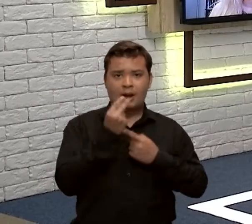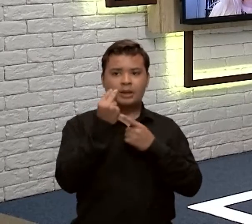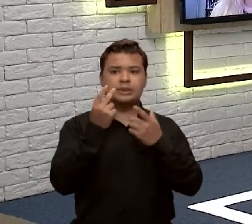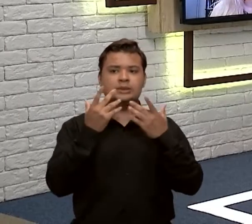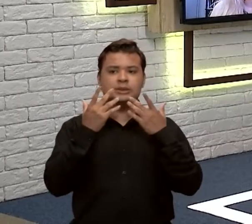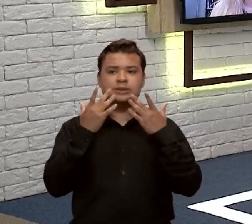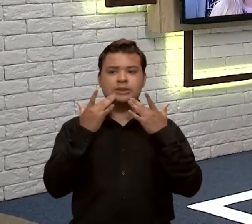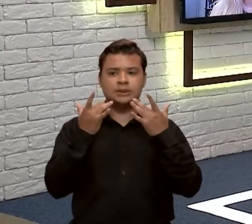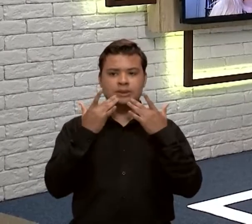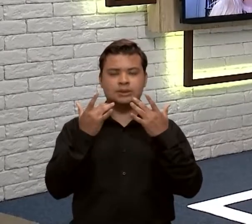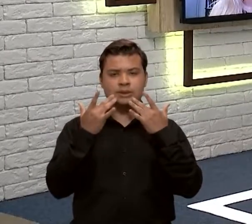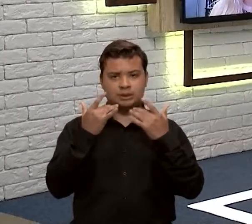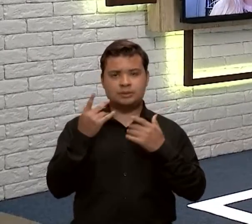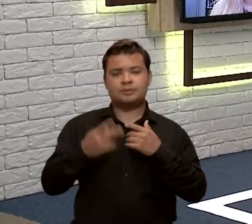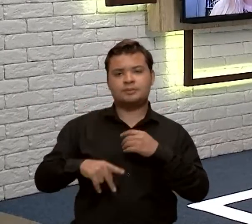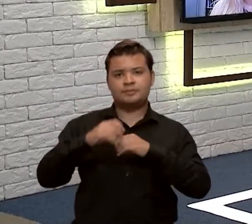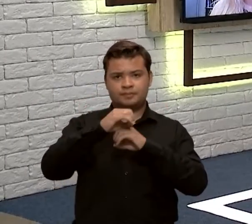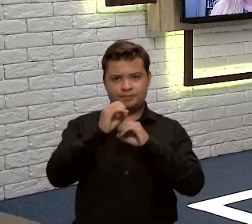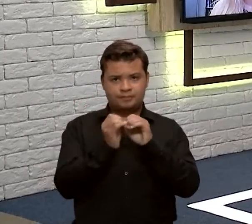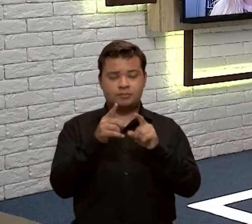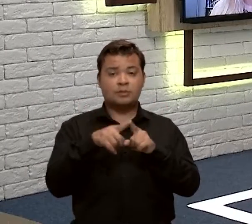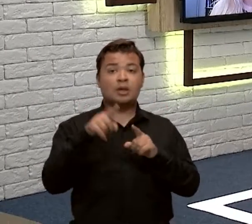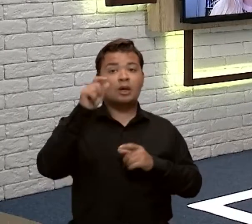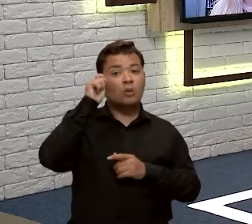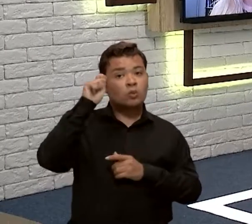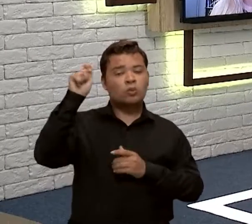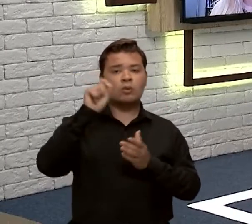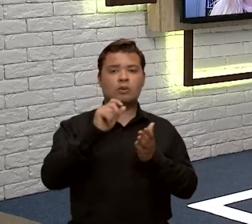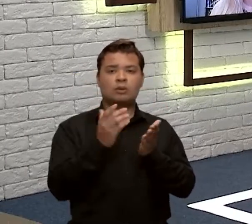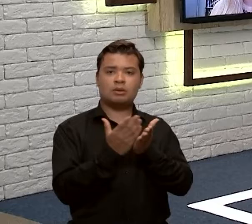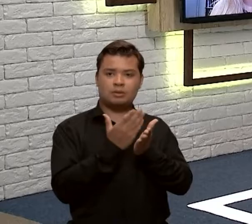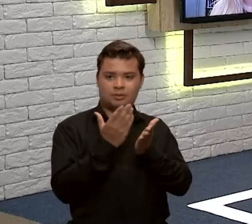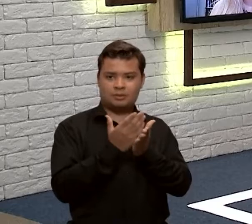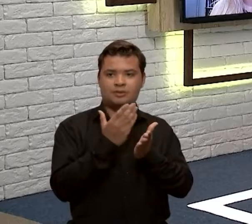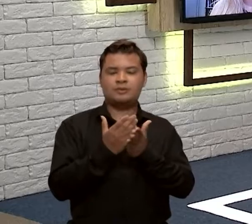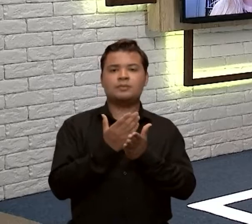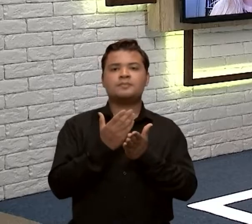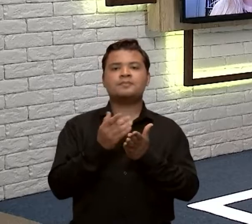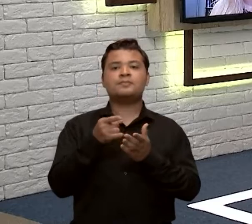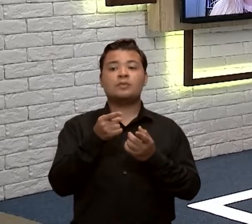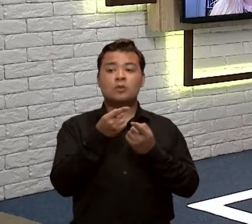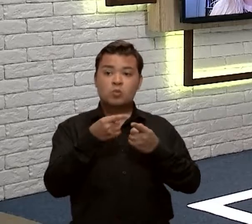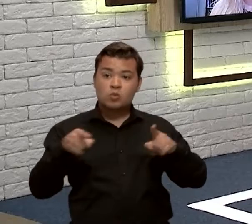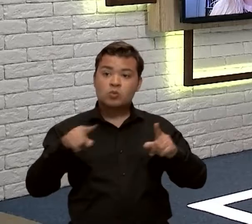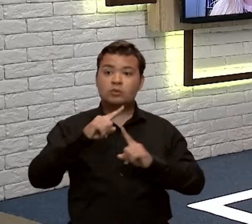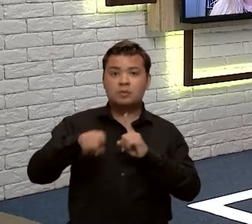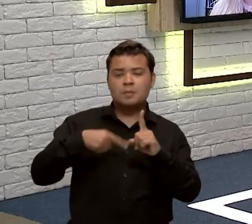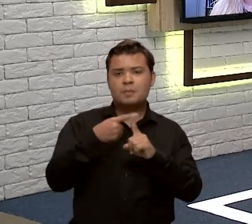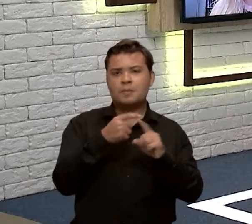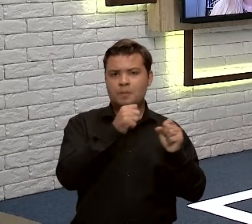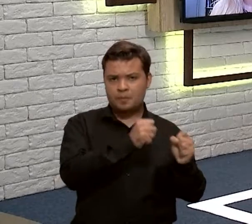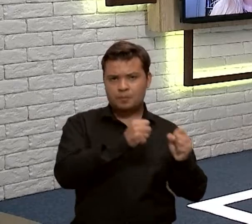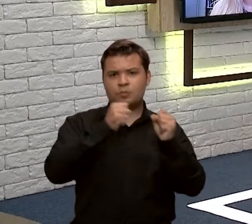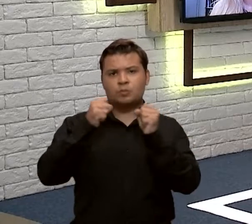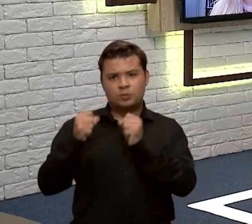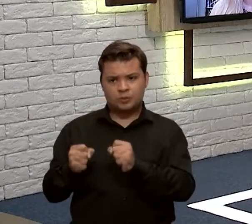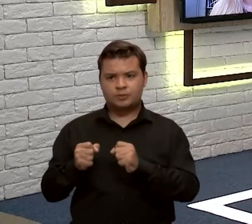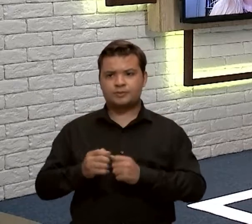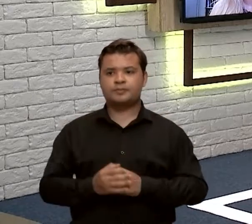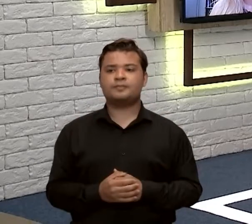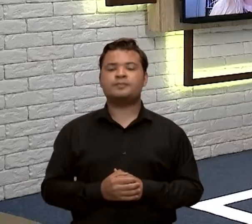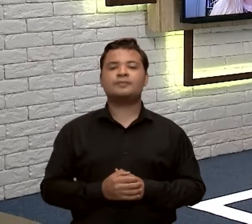UFG e autora do livro Música e Poder, o hábitus cortesão bragantino nos trópicos. Tudo